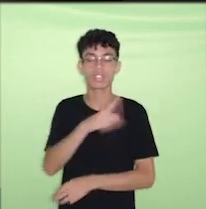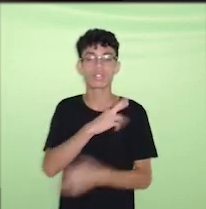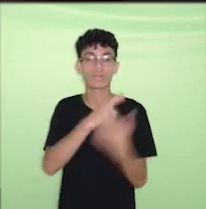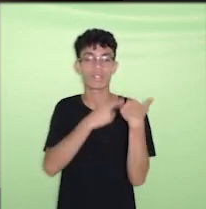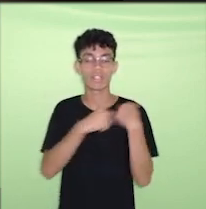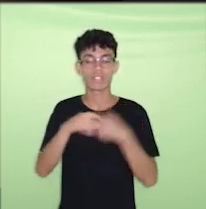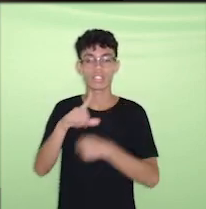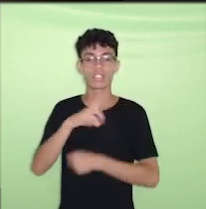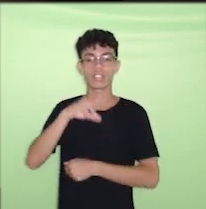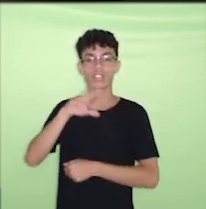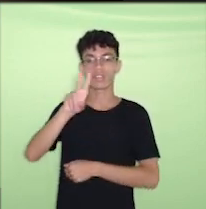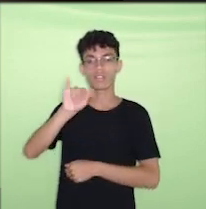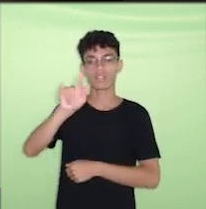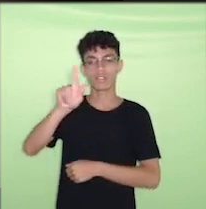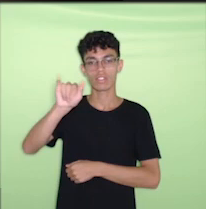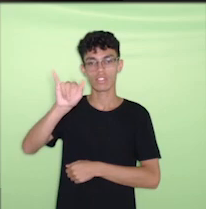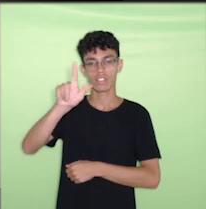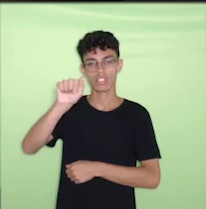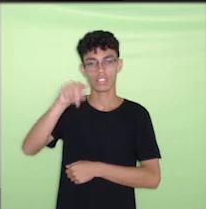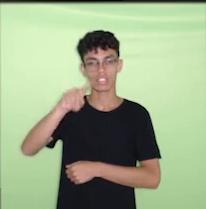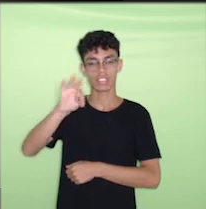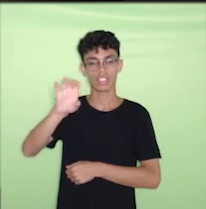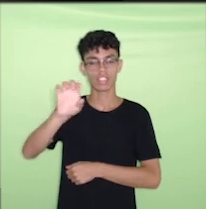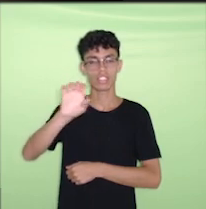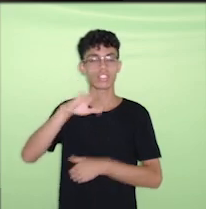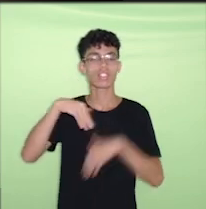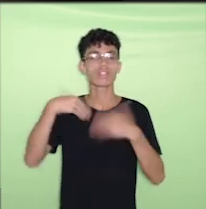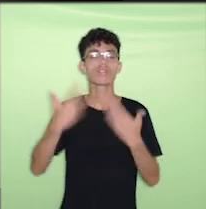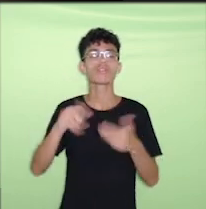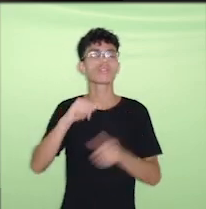Então, por que se modificou?